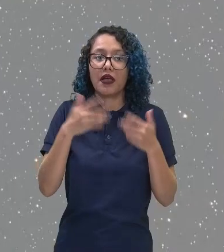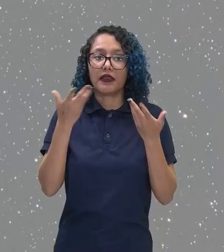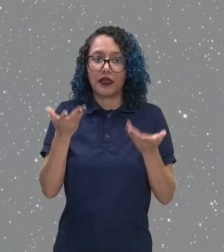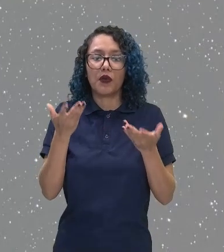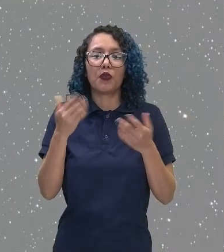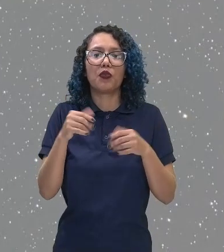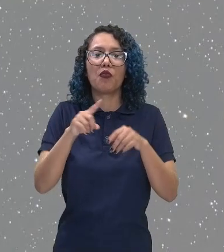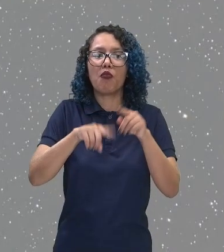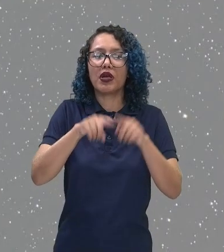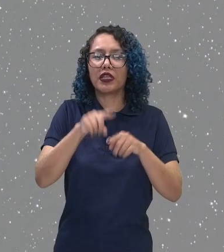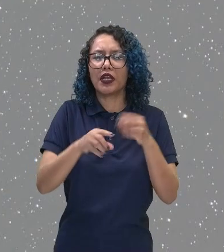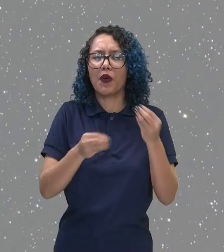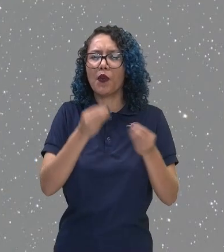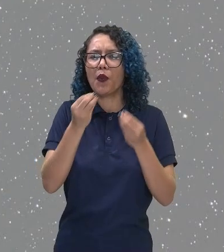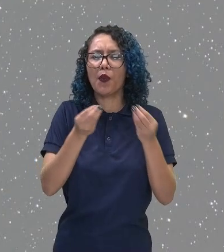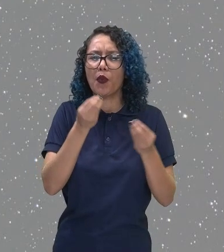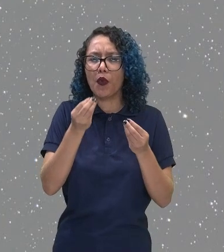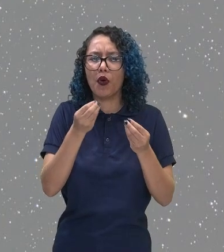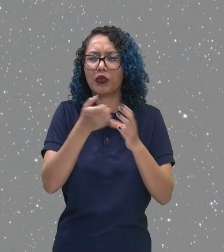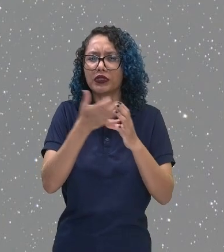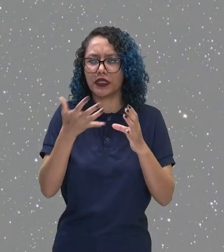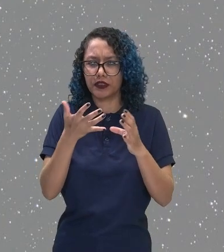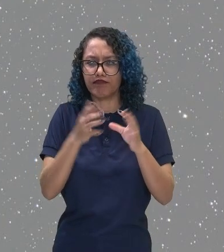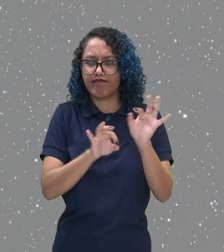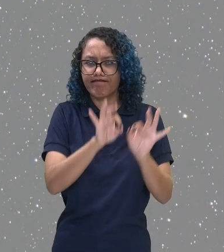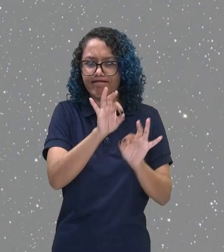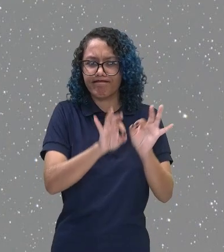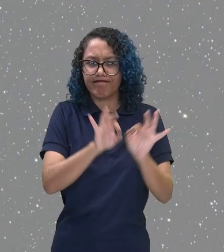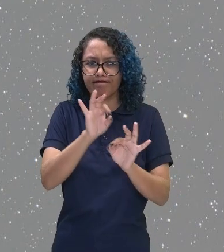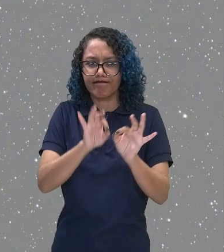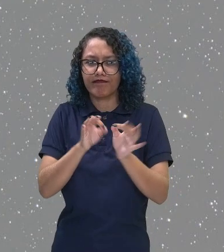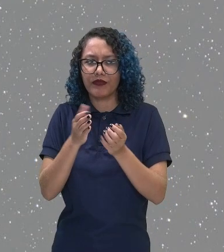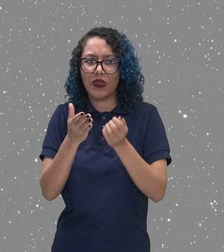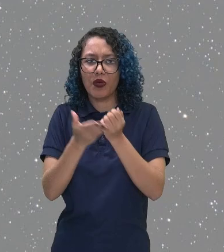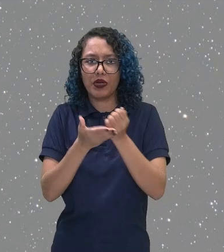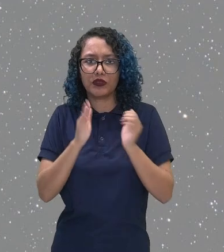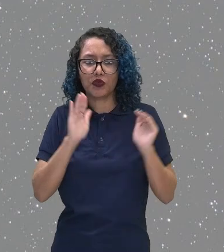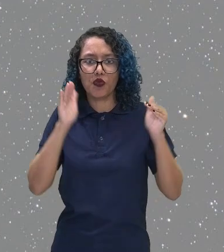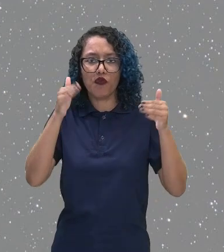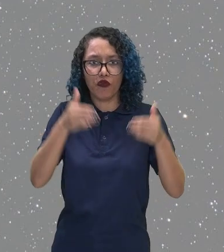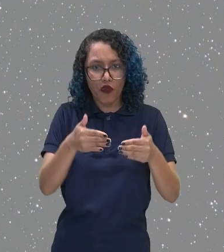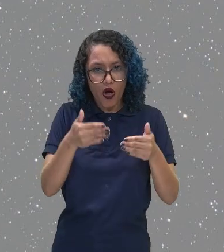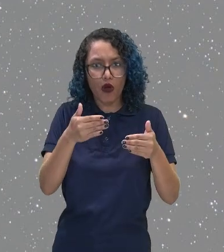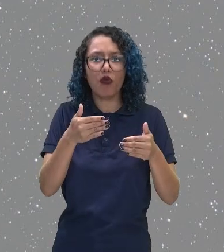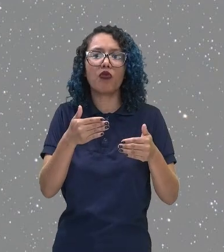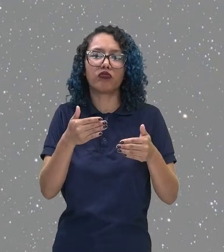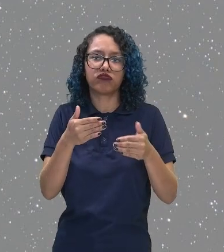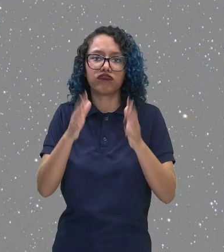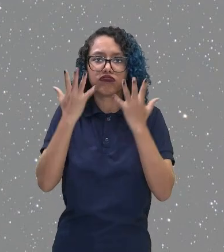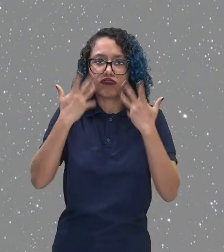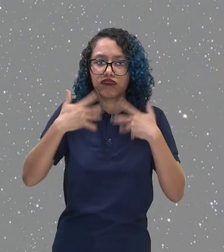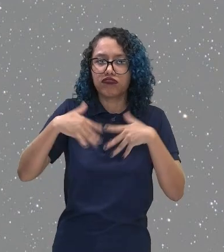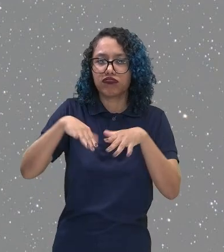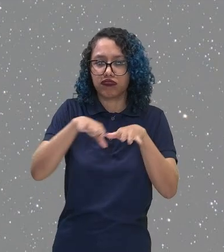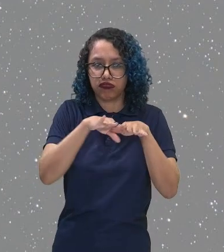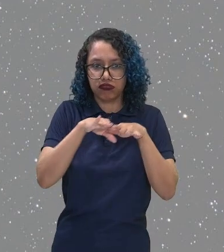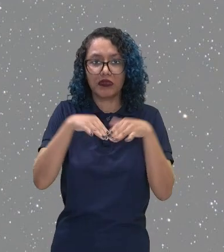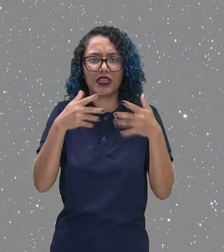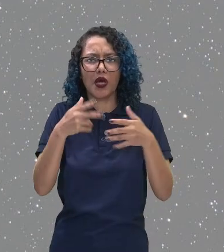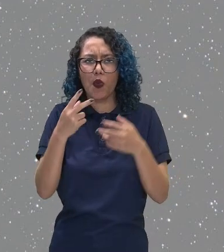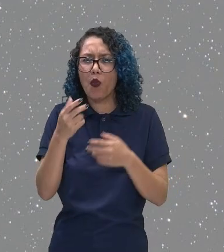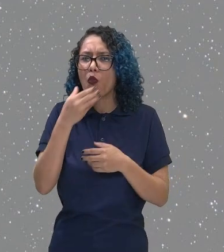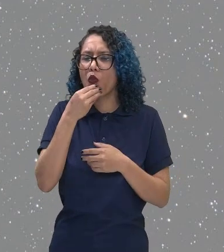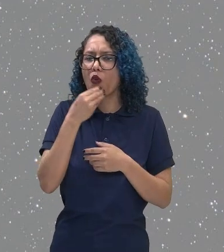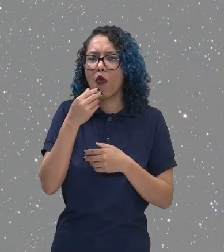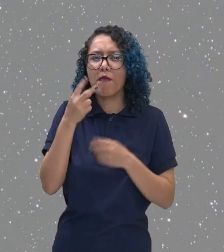monocórdio, ele é um instrumento construído de acordo para essas proporções harmônicas, Pitágoras concebeu como